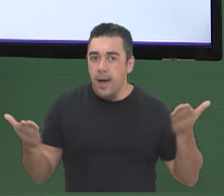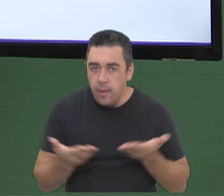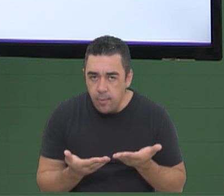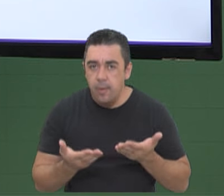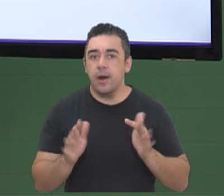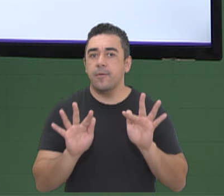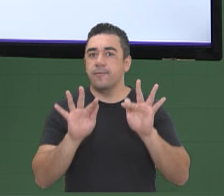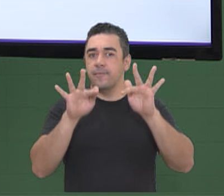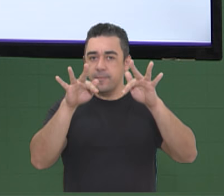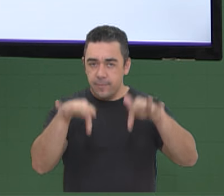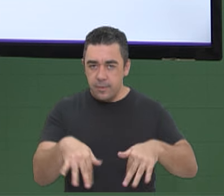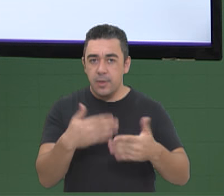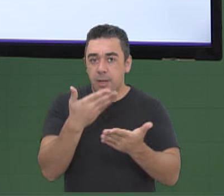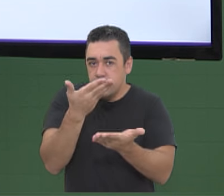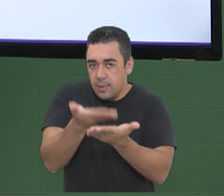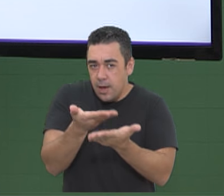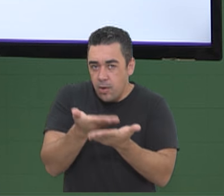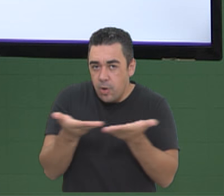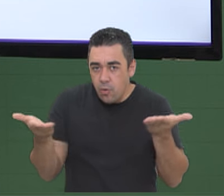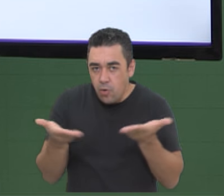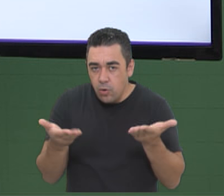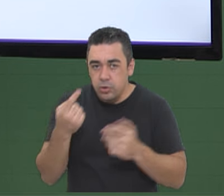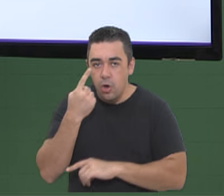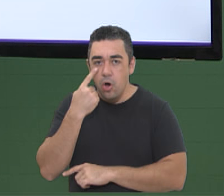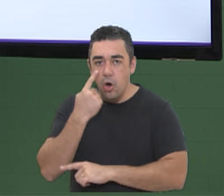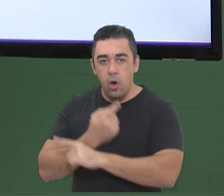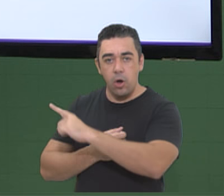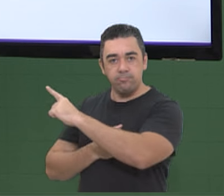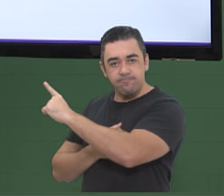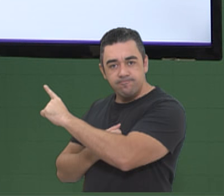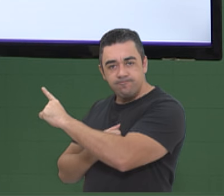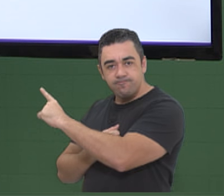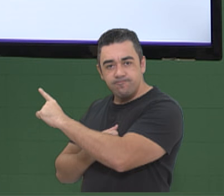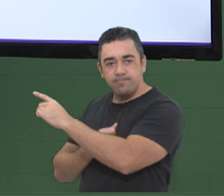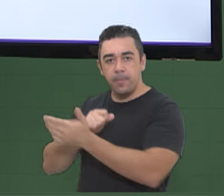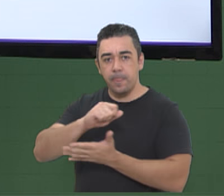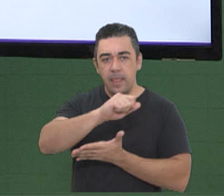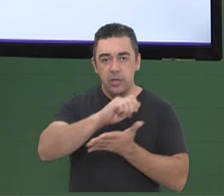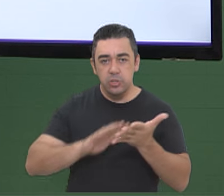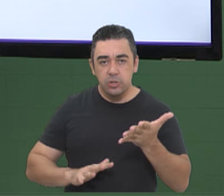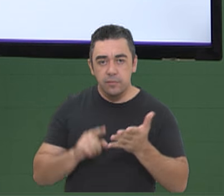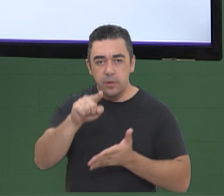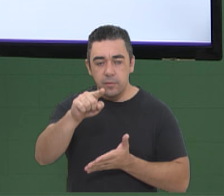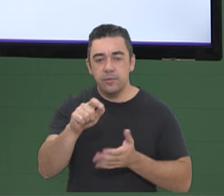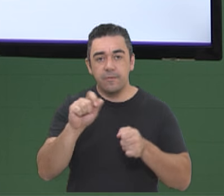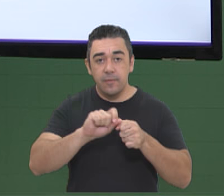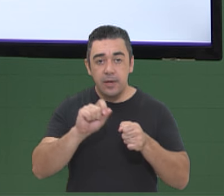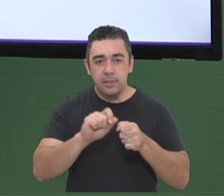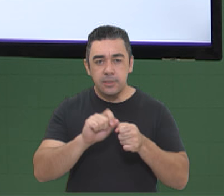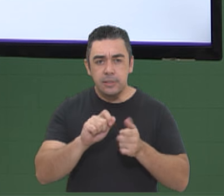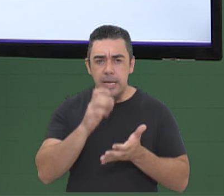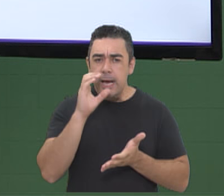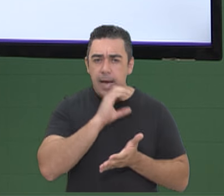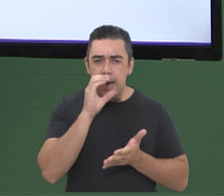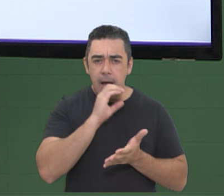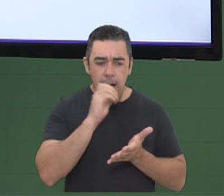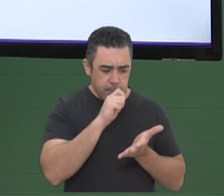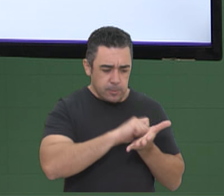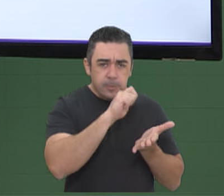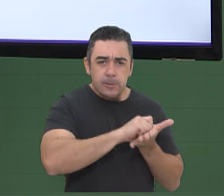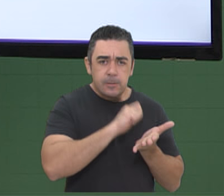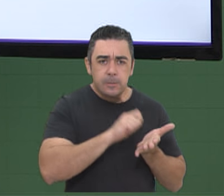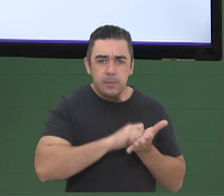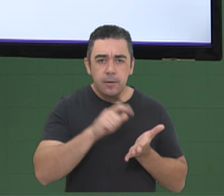para finalizar a aula de hoje, a prof vai deixar esse exercício aqui para vocês fazerem. Anotem aí bem rapidinho no caderno